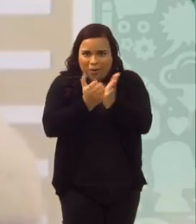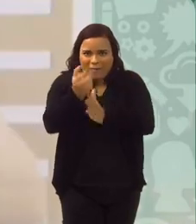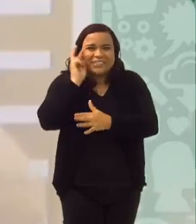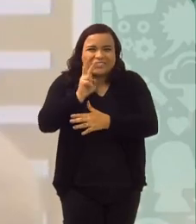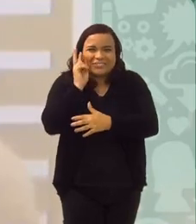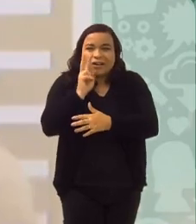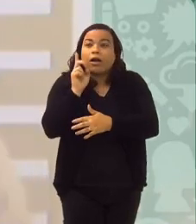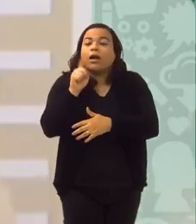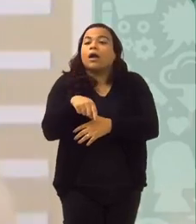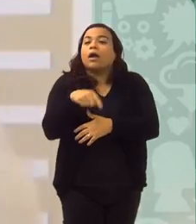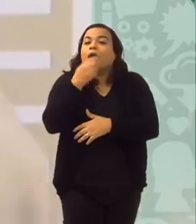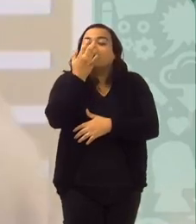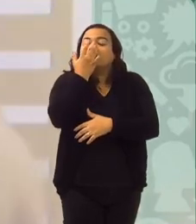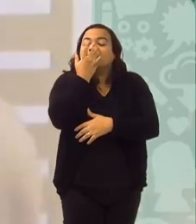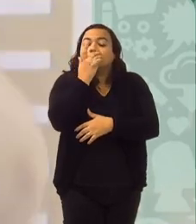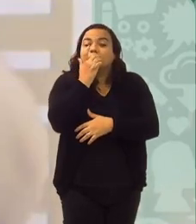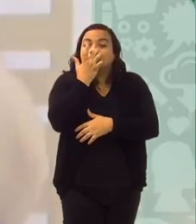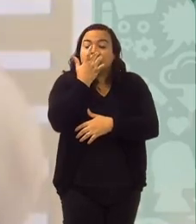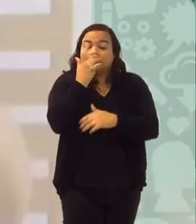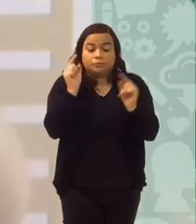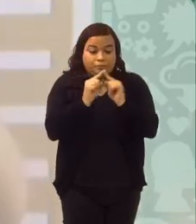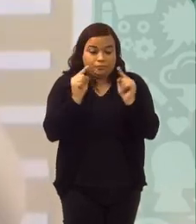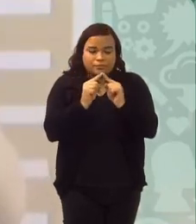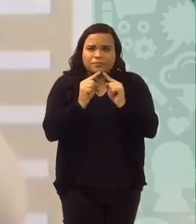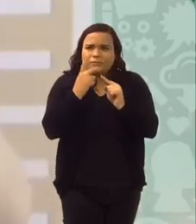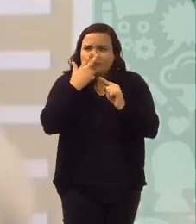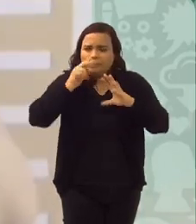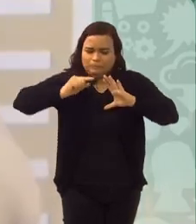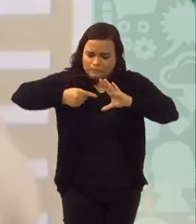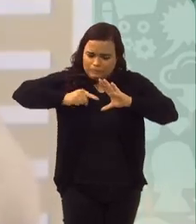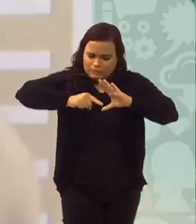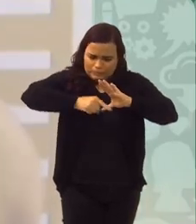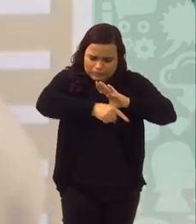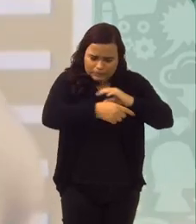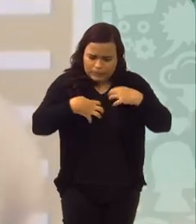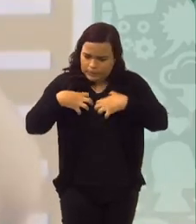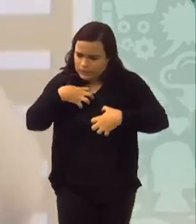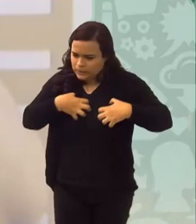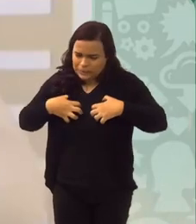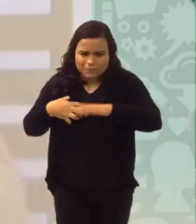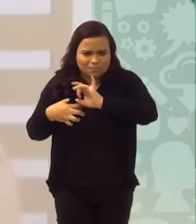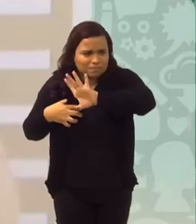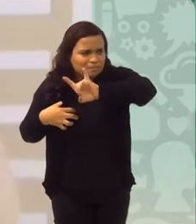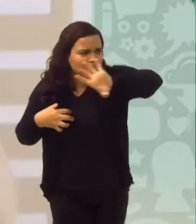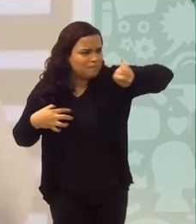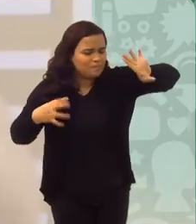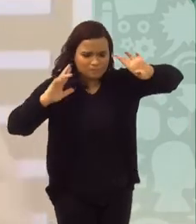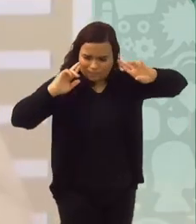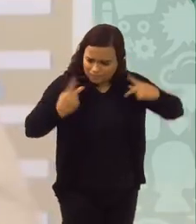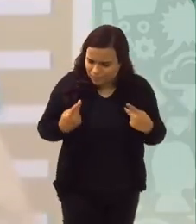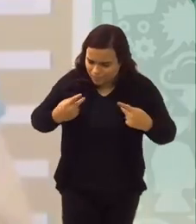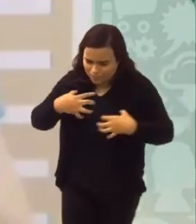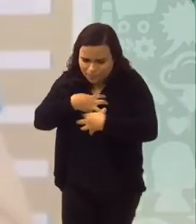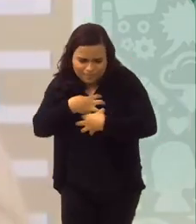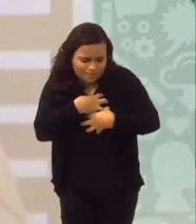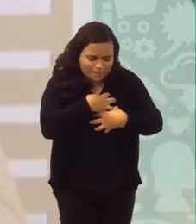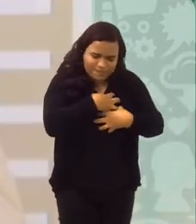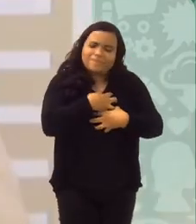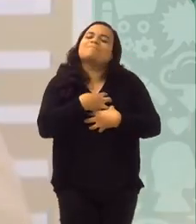gente abre uma história, é justamente para cavucar a humanidade. É para